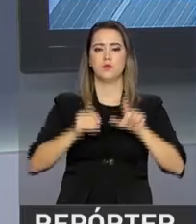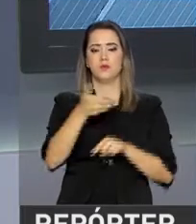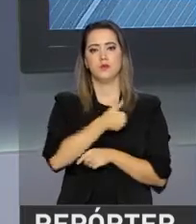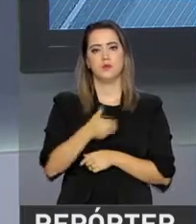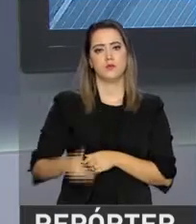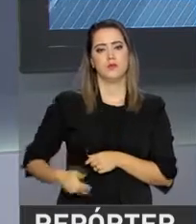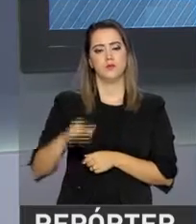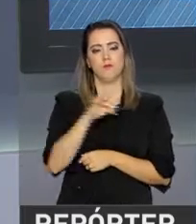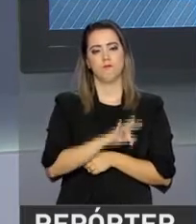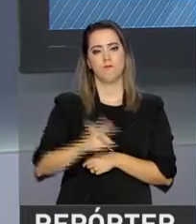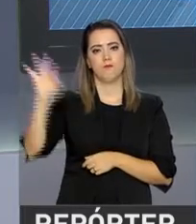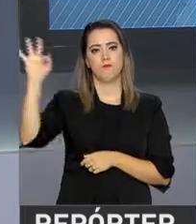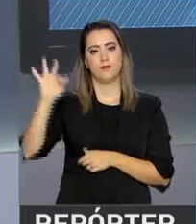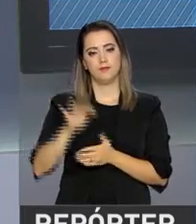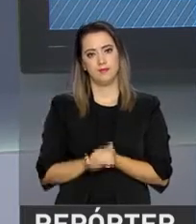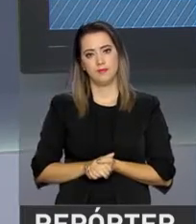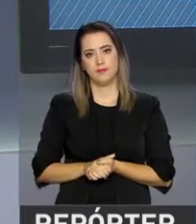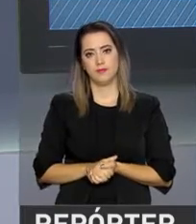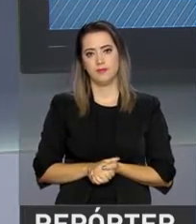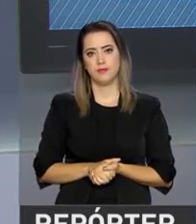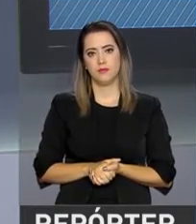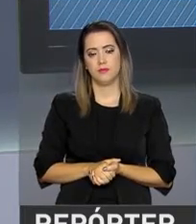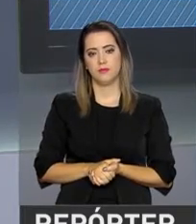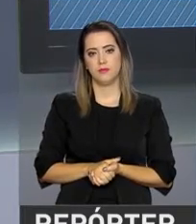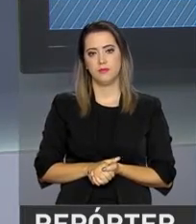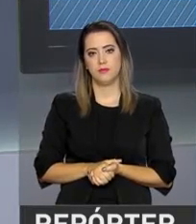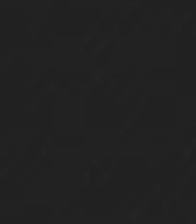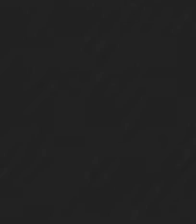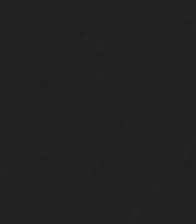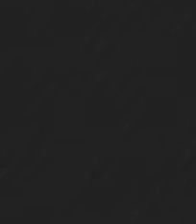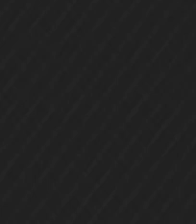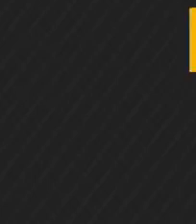aqui na nbr a tv do governo federal